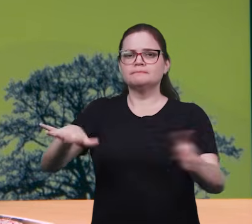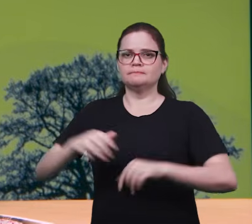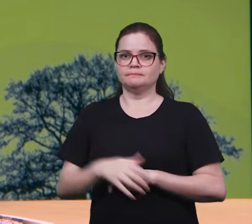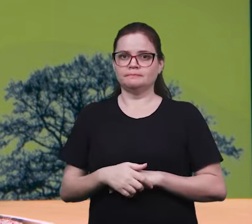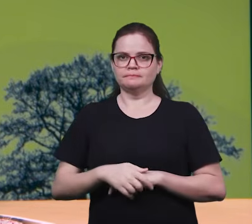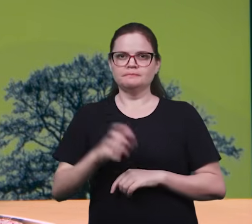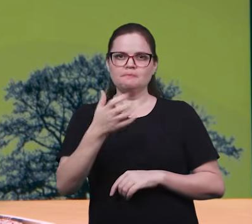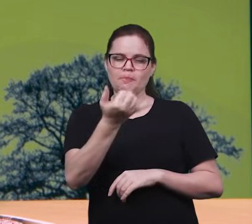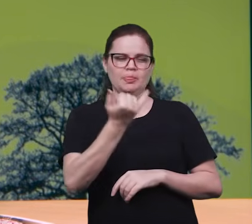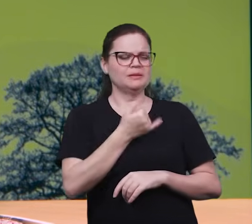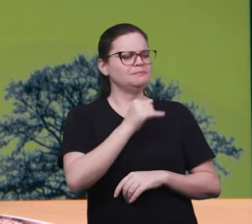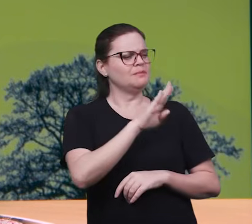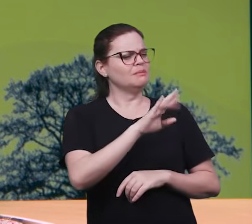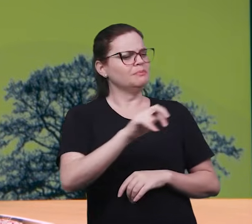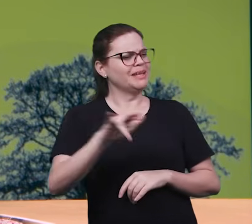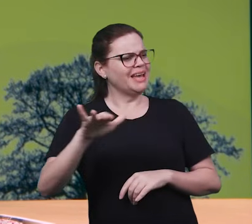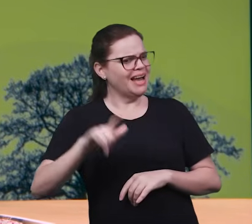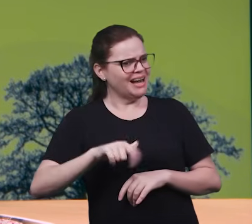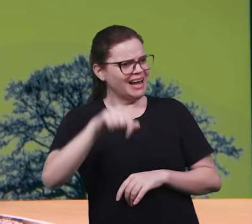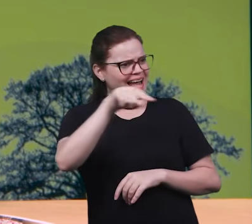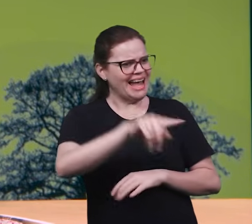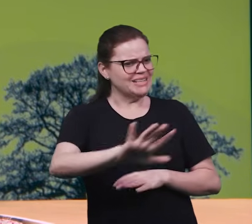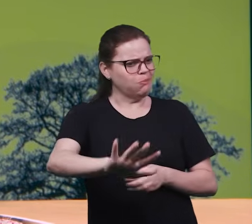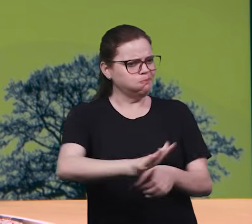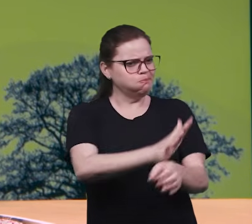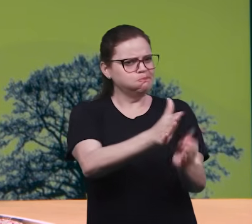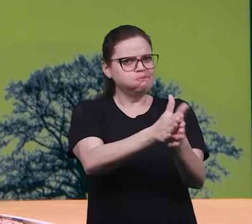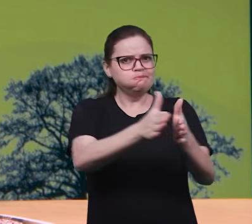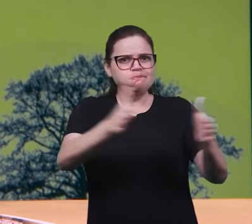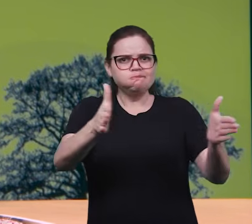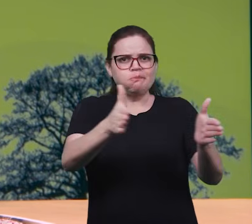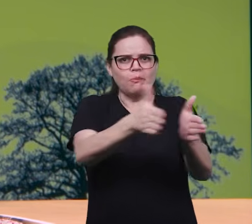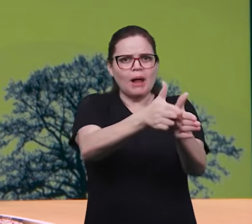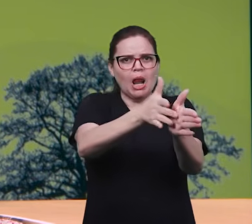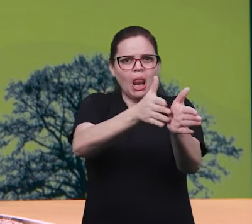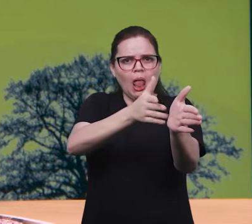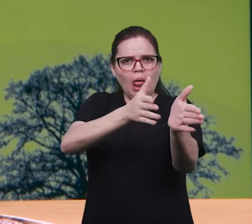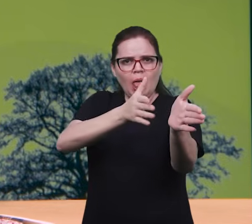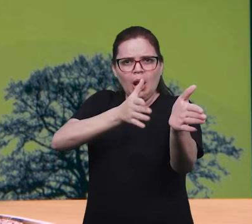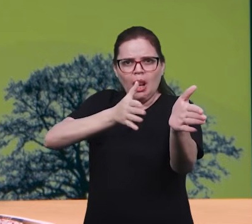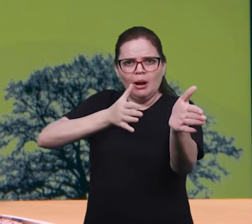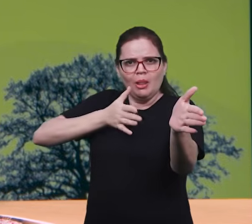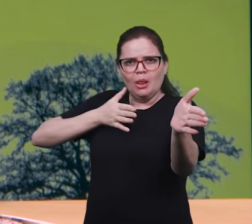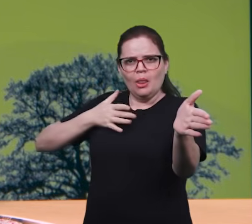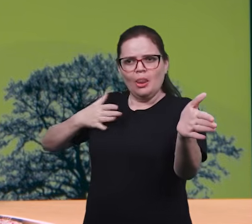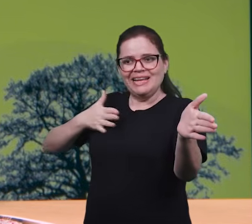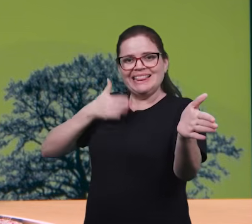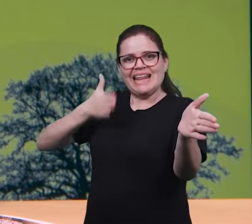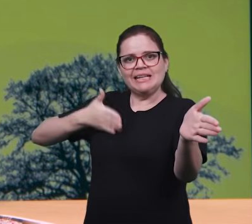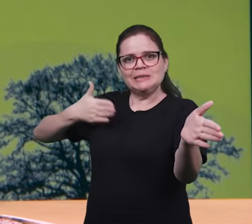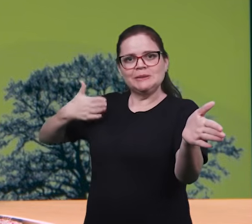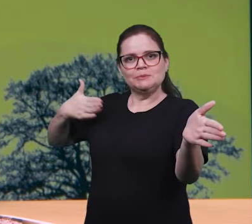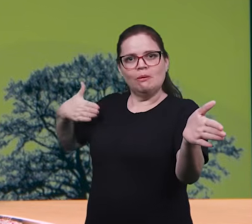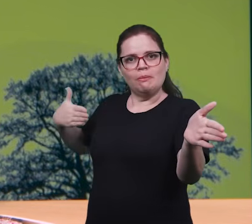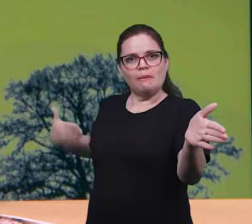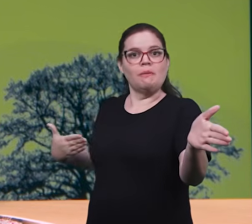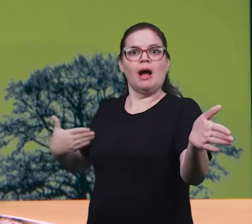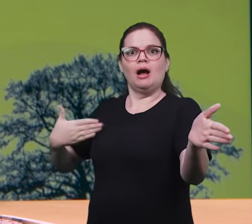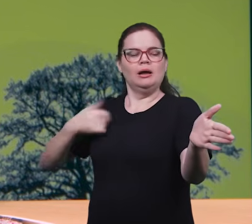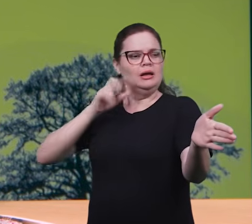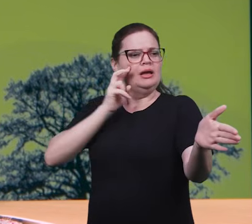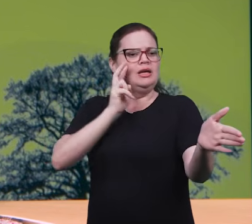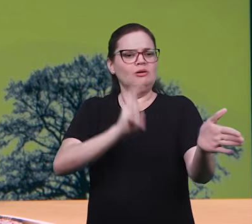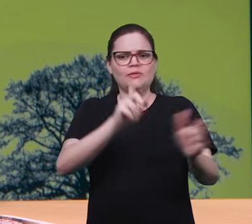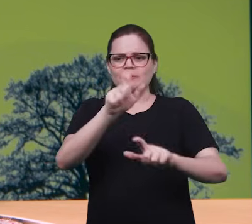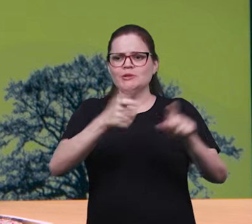as crianças, os vagões eram tão grandes que eu perdia de vista. E interessante que eram crianças do mundo